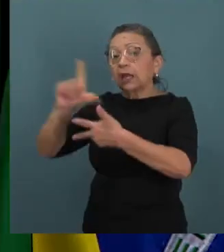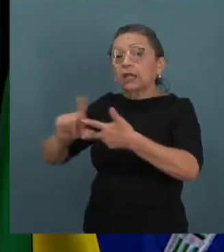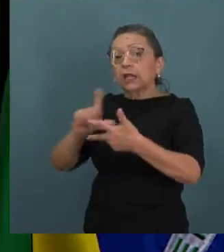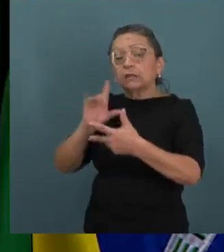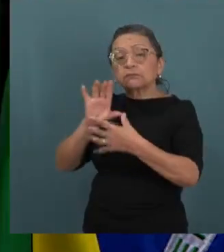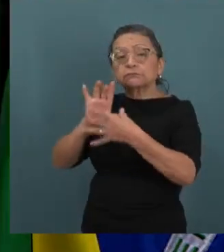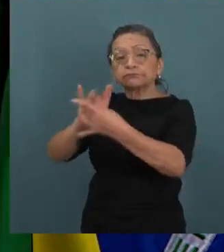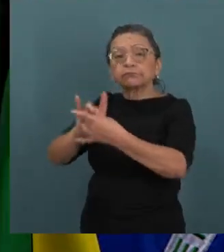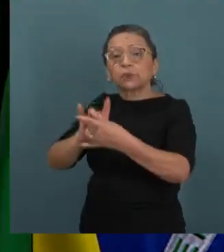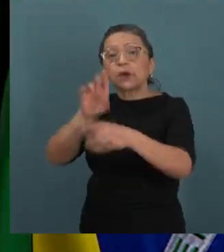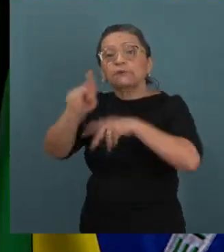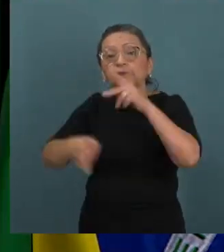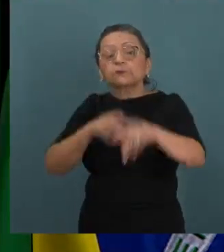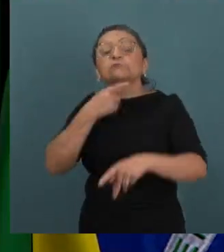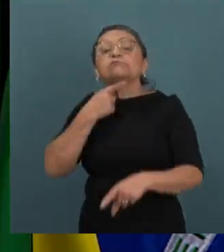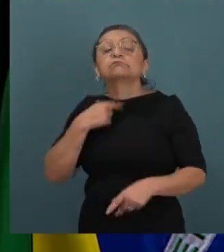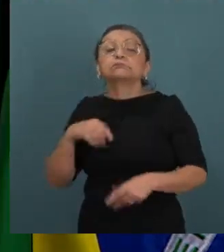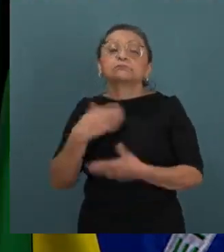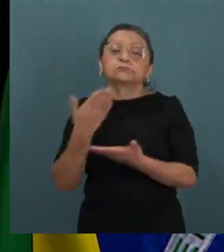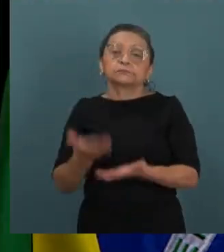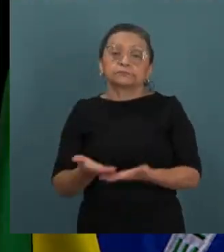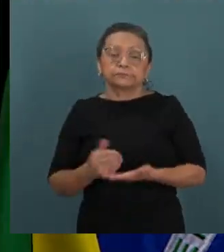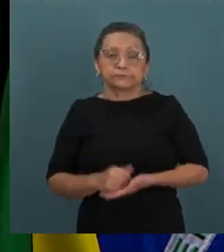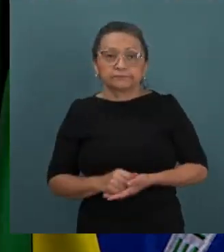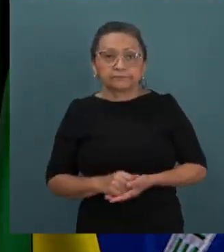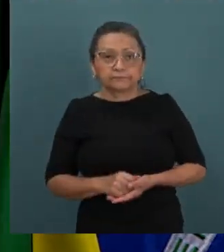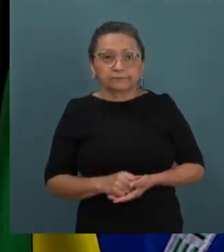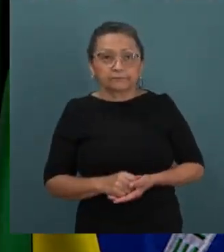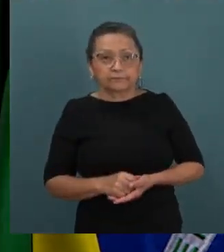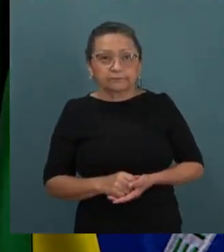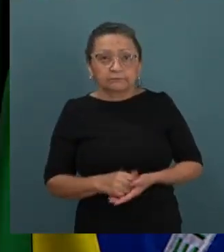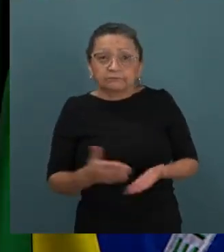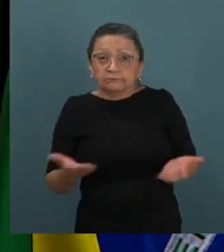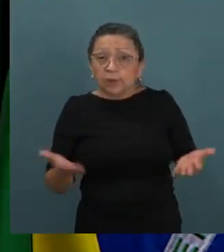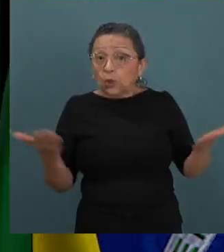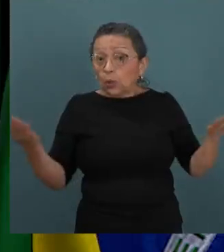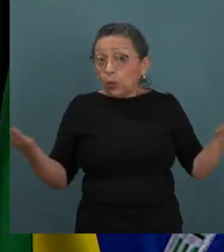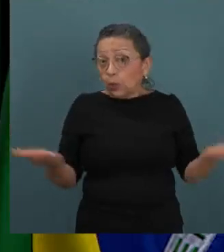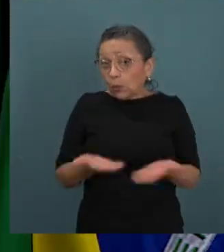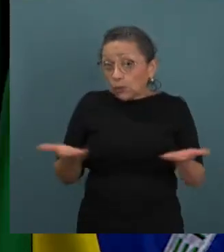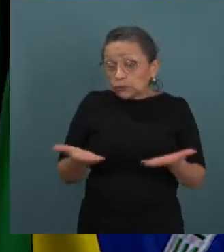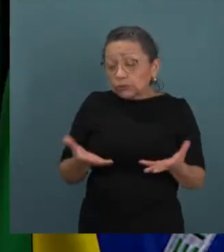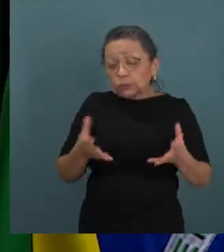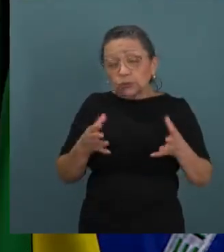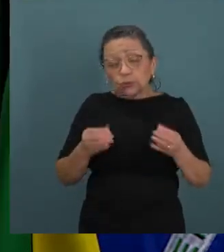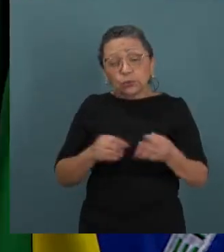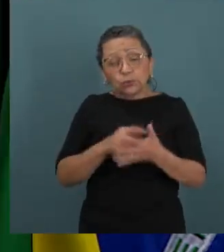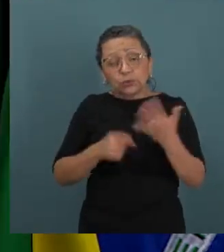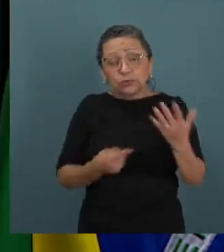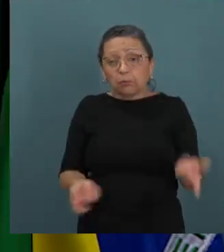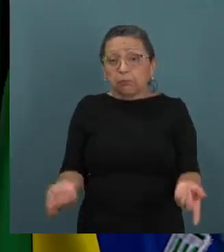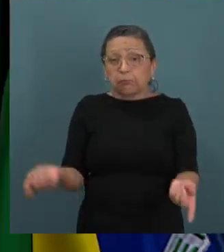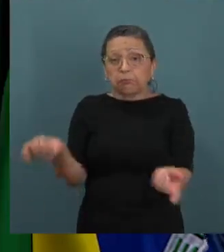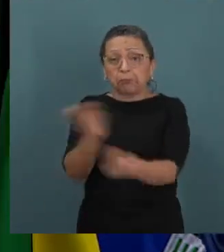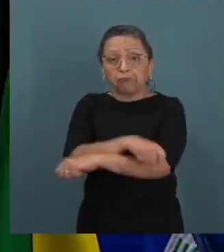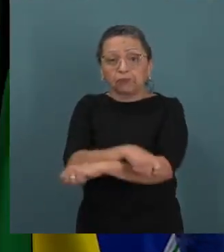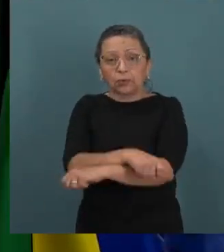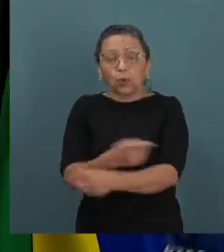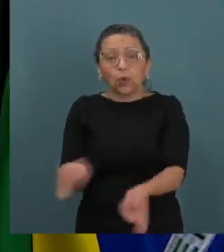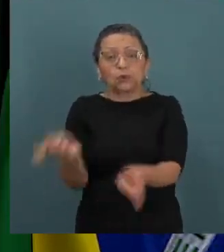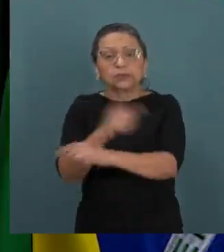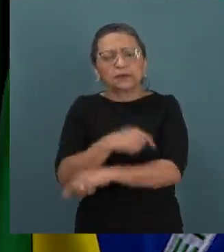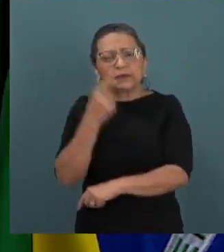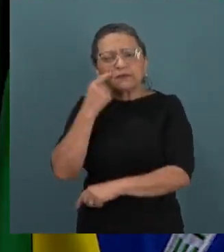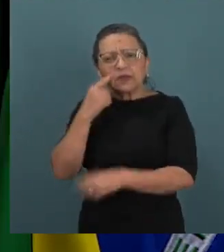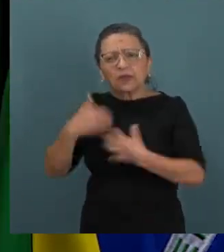com a vontade da maioria da população. Hoje está tudo o inverso, né? Você vê o